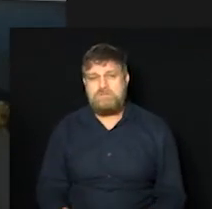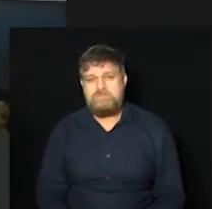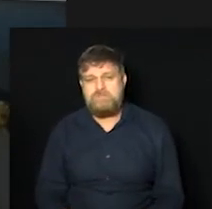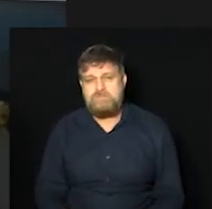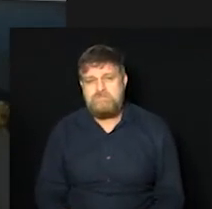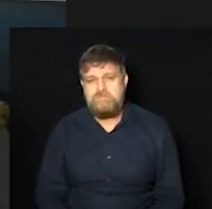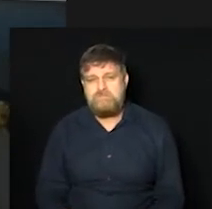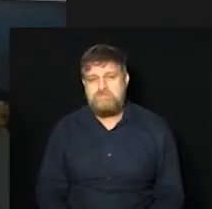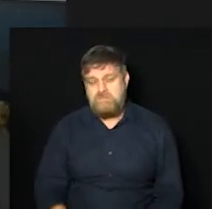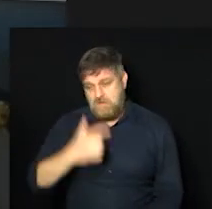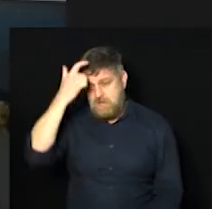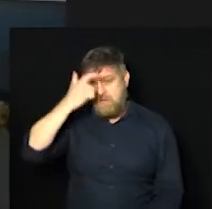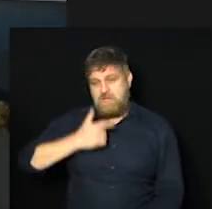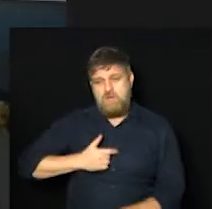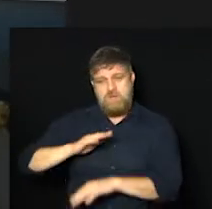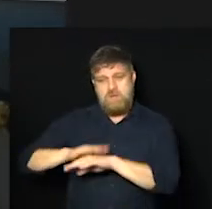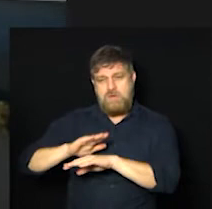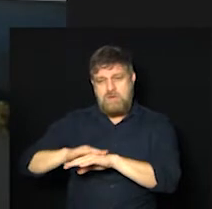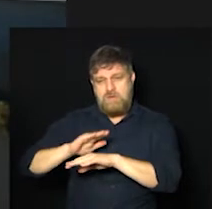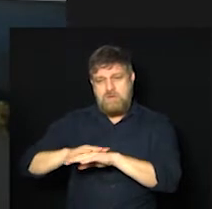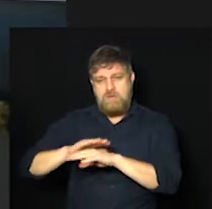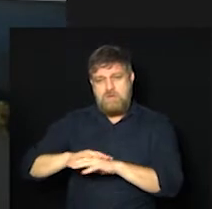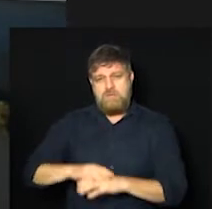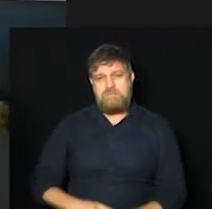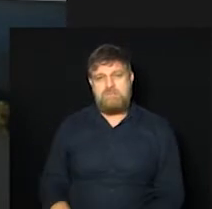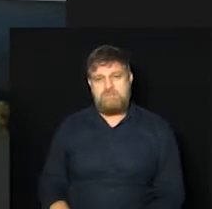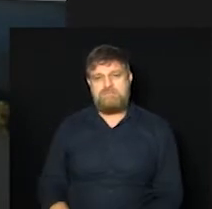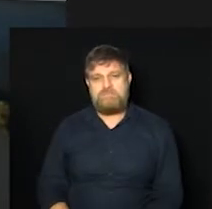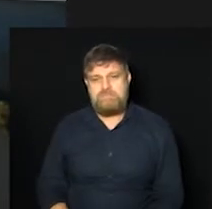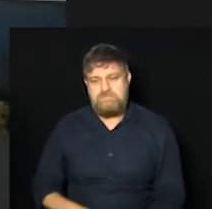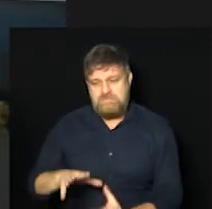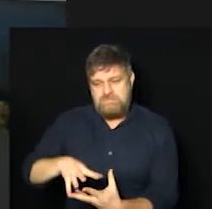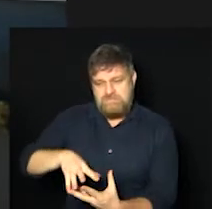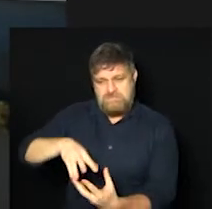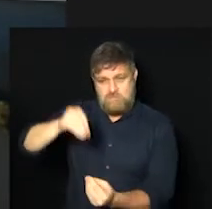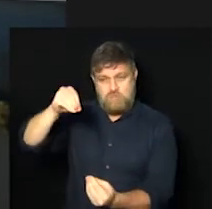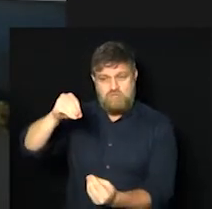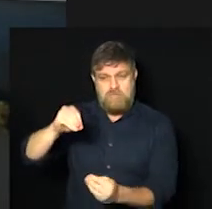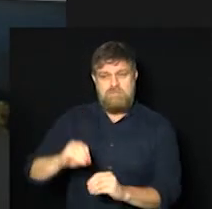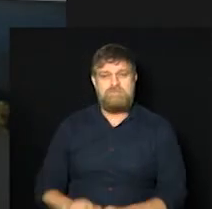é autoral, né? Chama Desapareça, do meu amigo Tuto Marcondes.